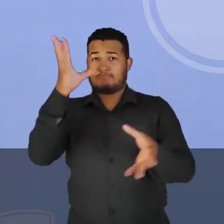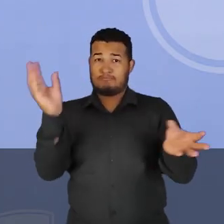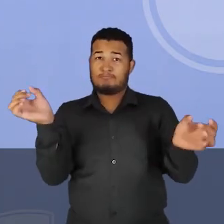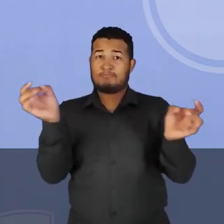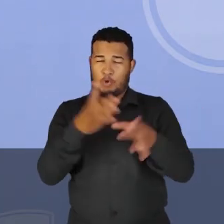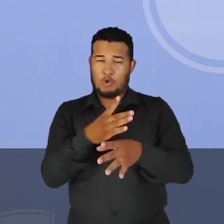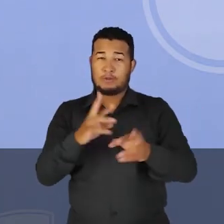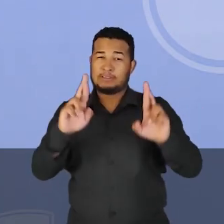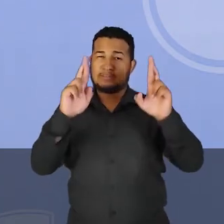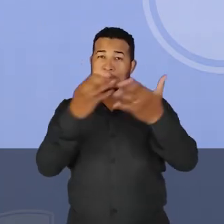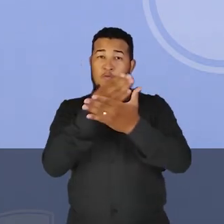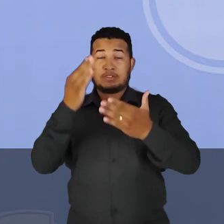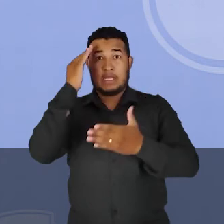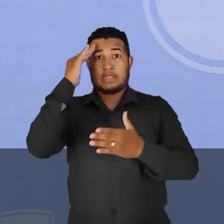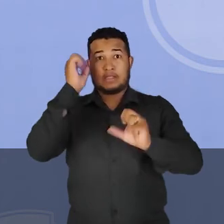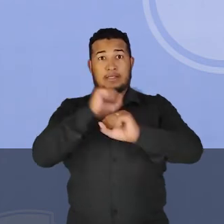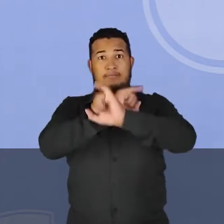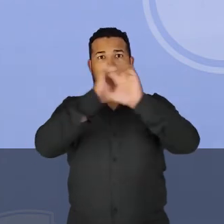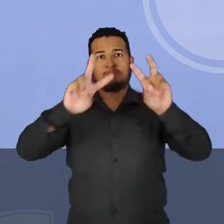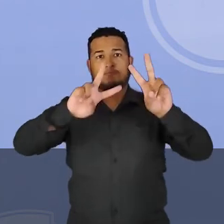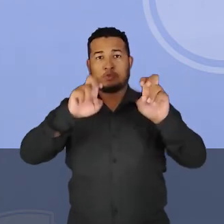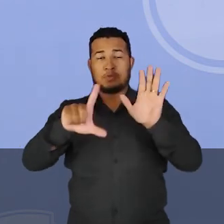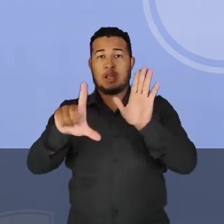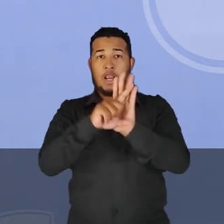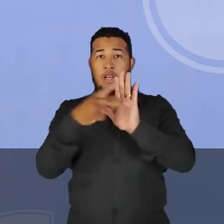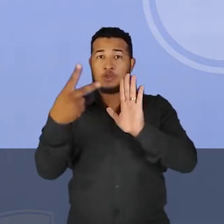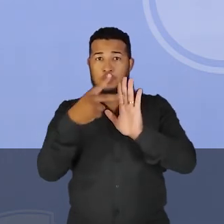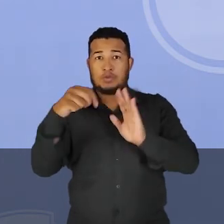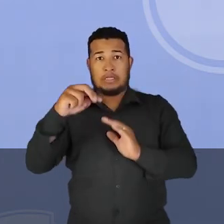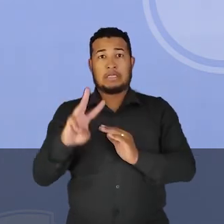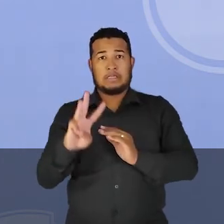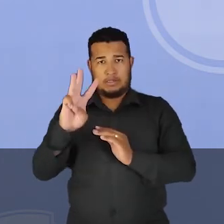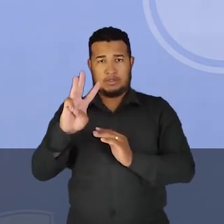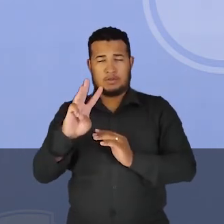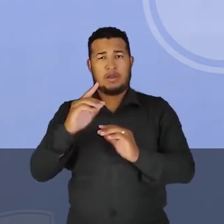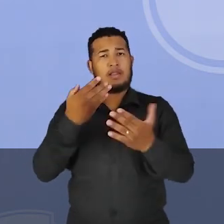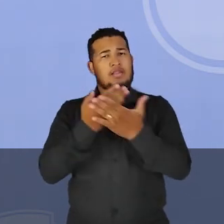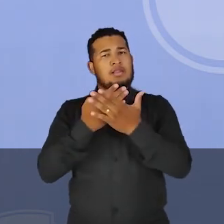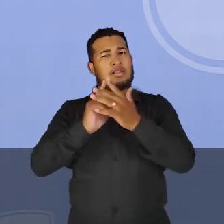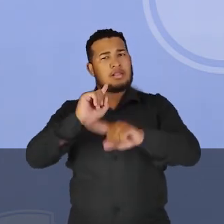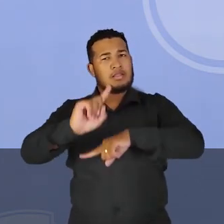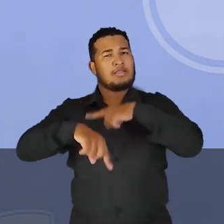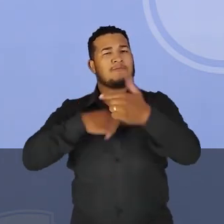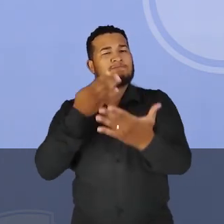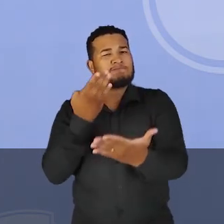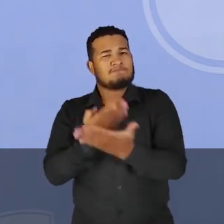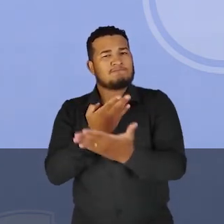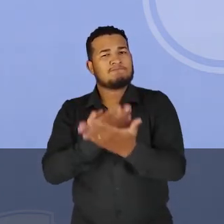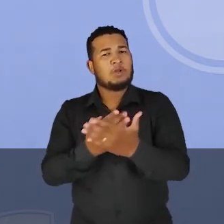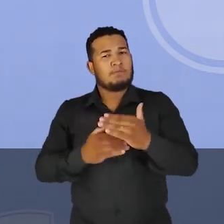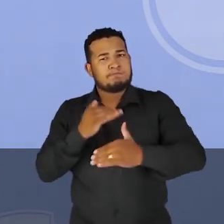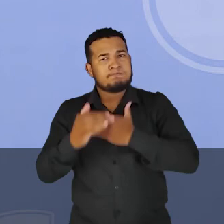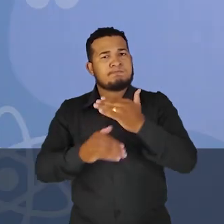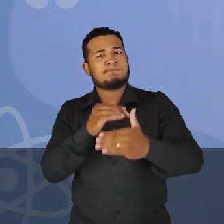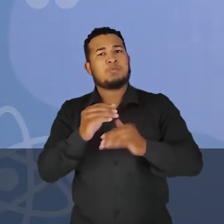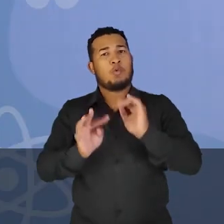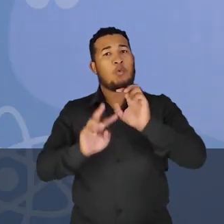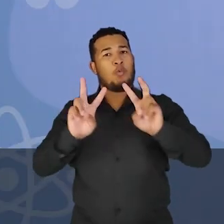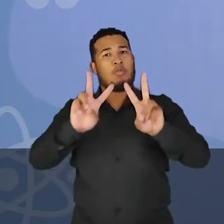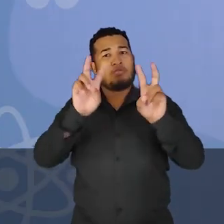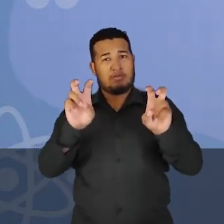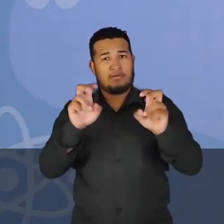entendido a proposta da segunda lei de Newton. Na próxima aula, vamos continuar a desenvolver este